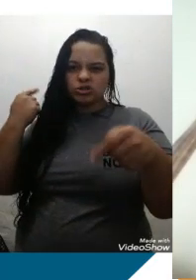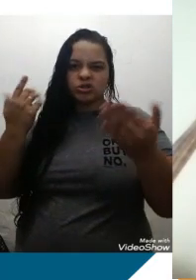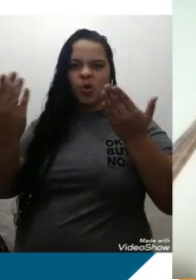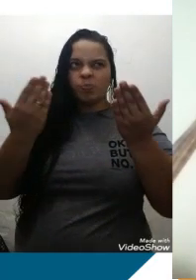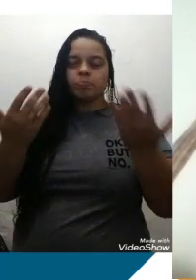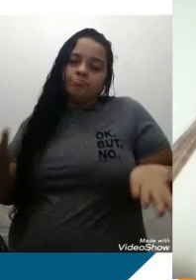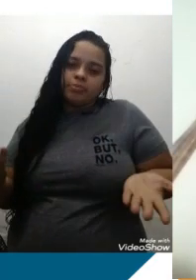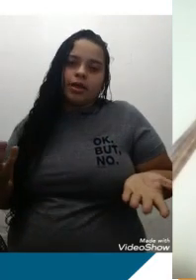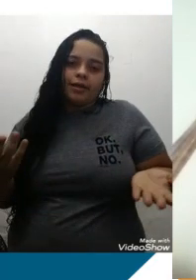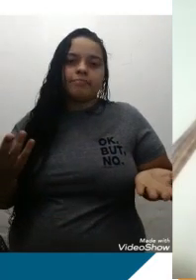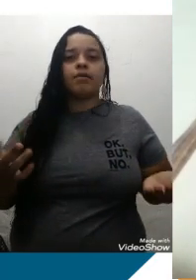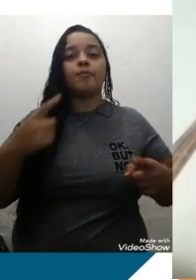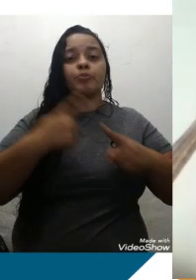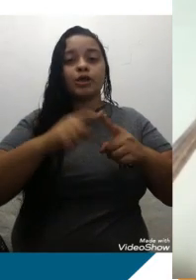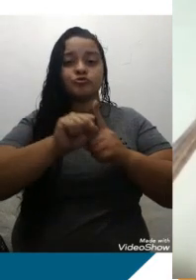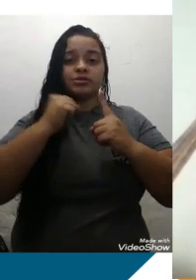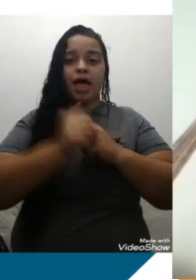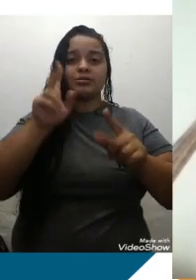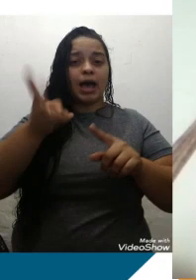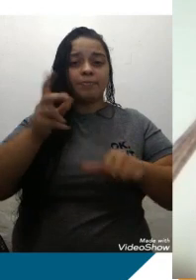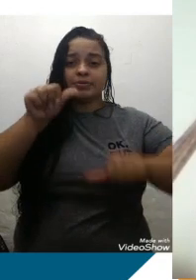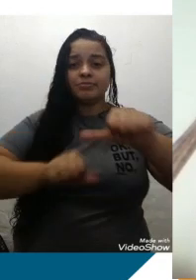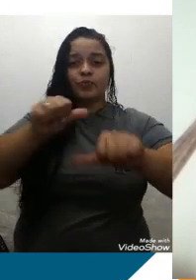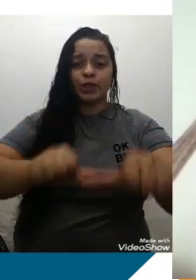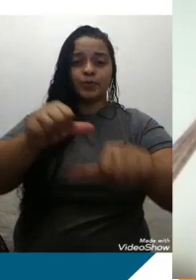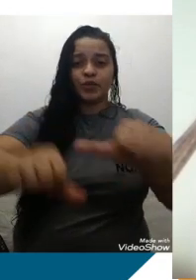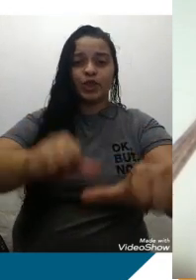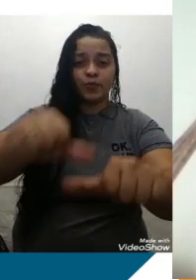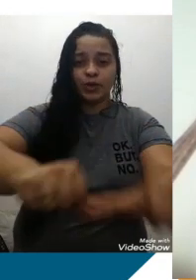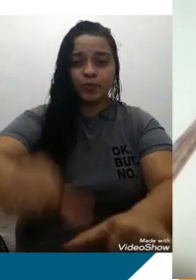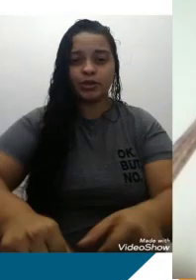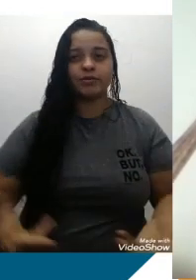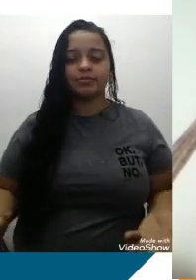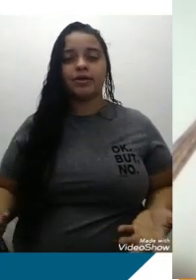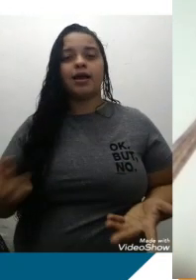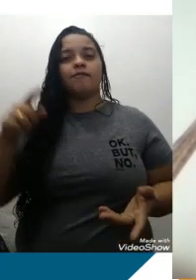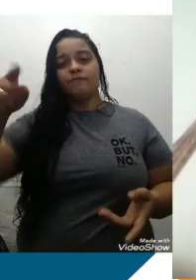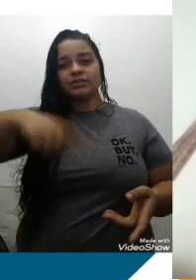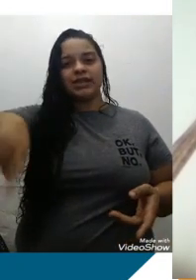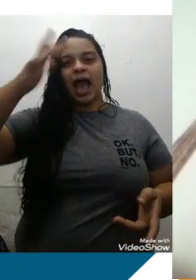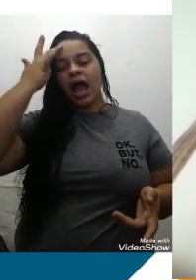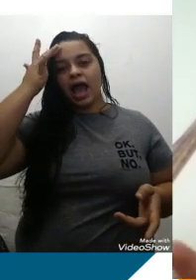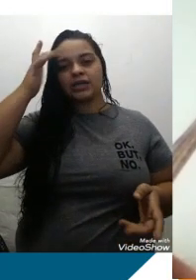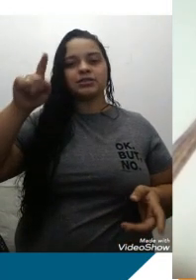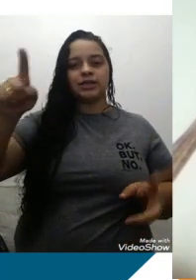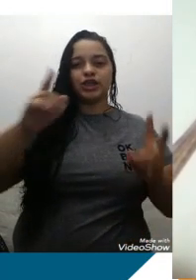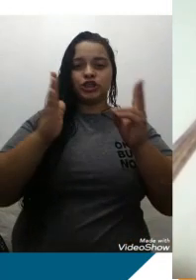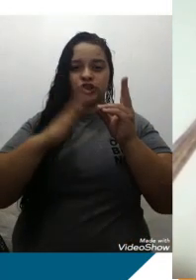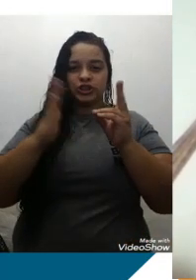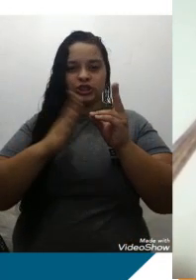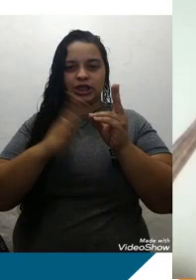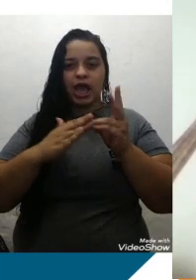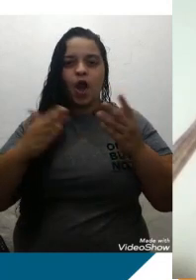muito cuidado, porque as sociedades mudam muito ao longo dos séculos. Então, não é você achar que um povo indígena, que estudando um povo